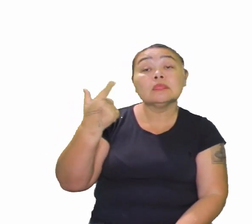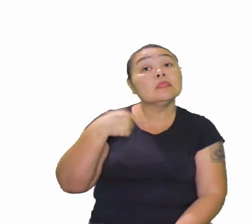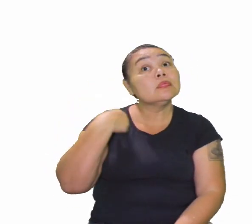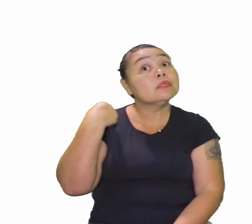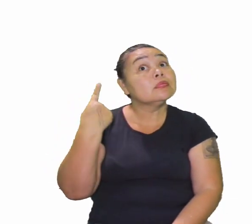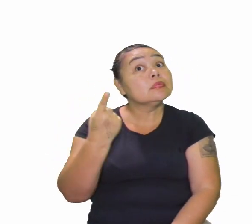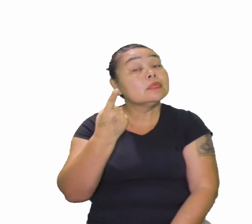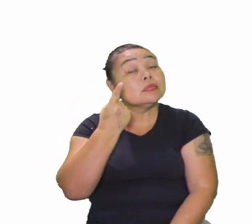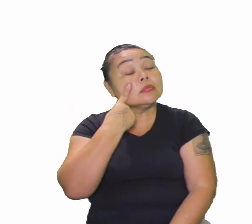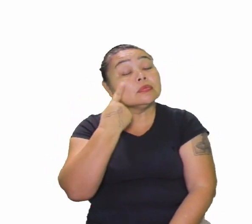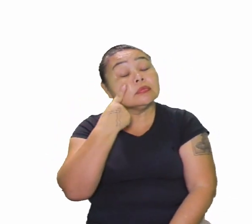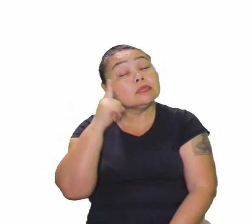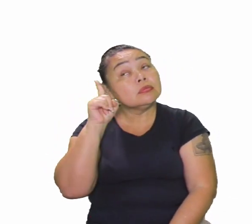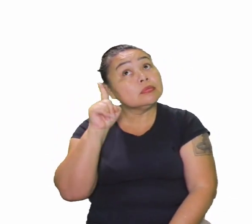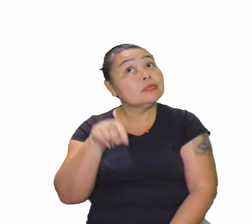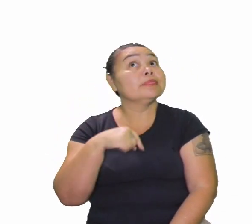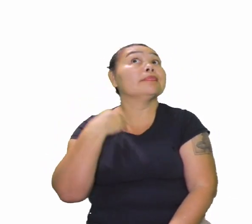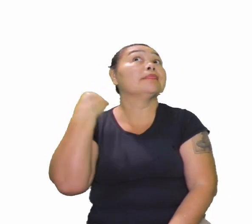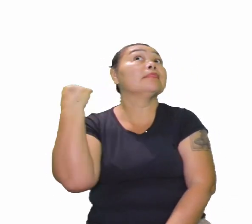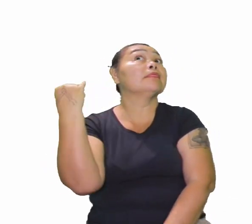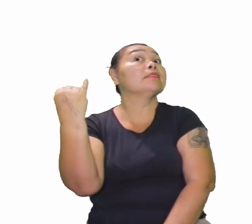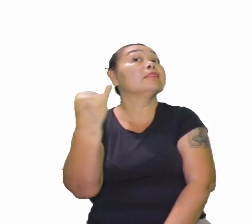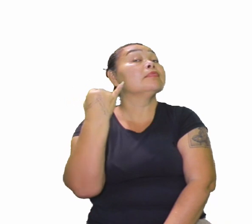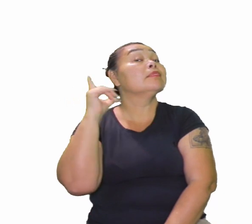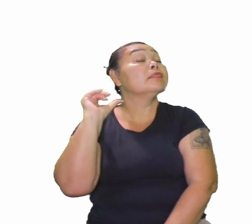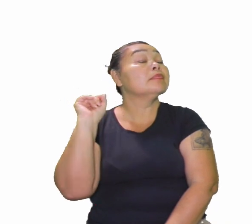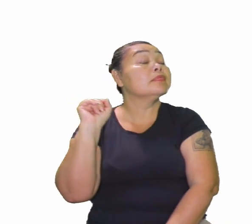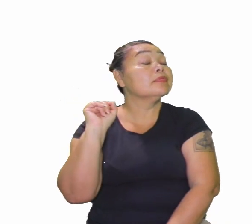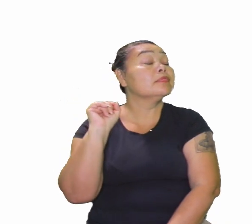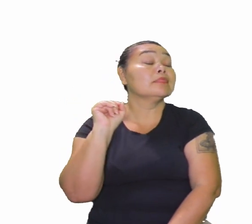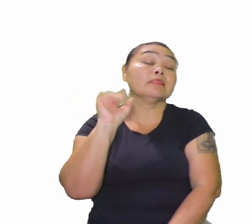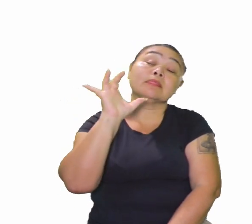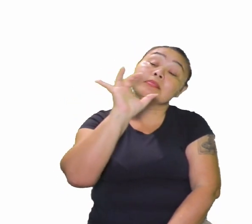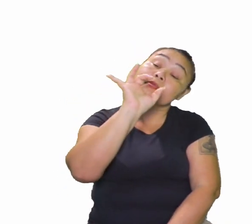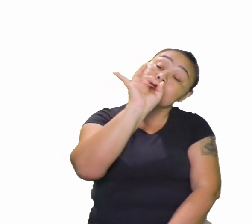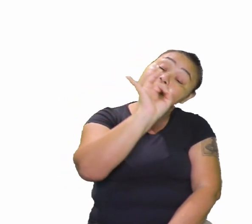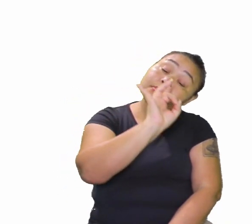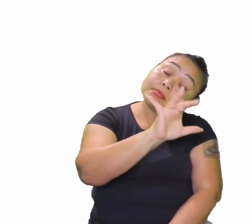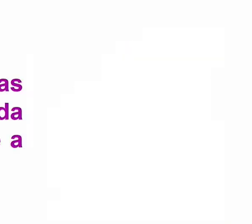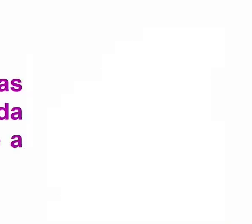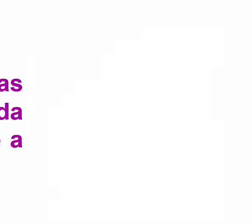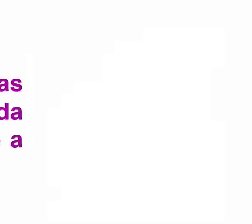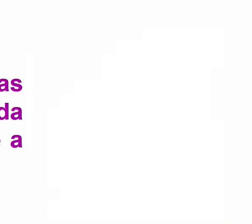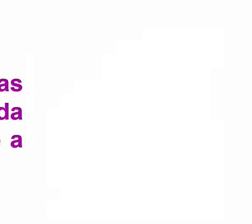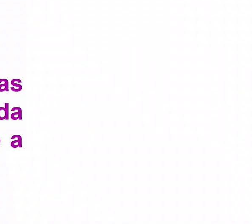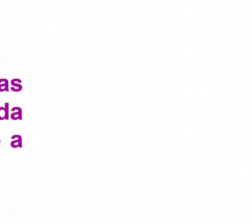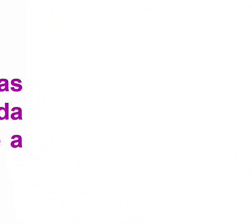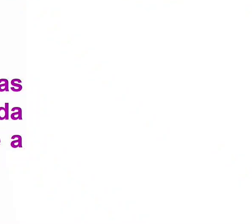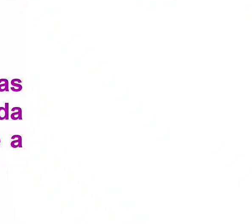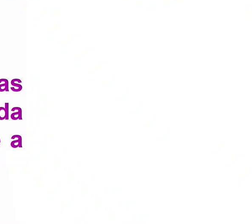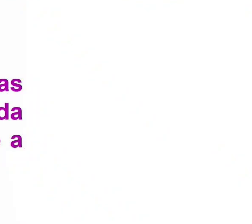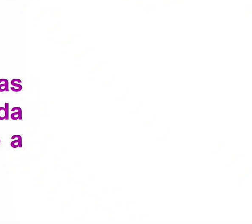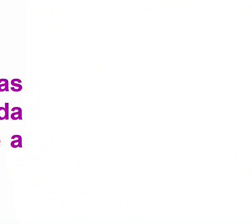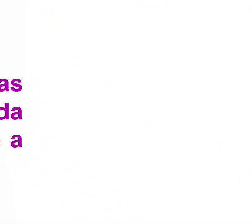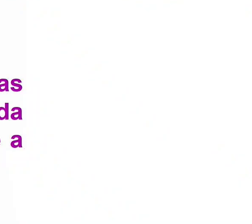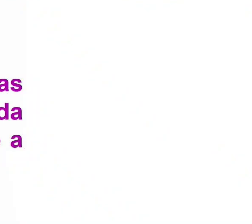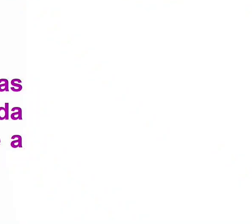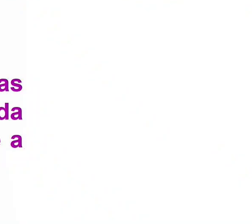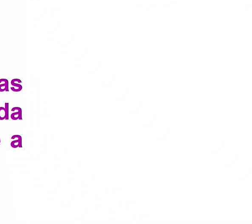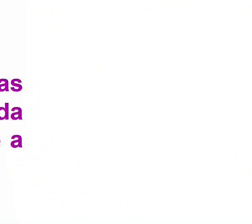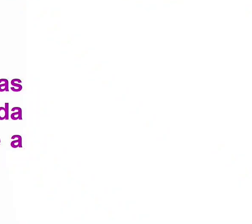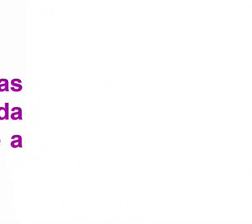que elas são importantes para cada fase do desenvolvimento vegetal,